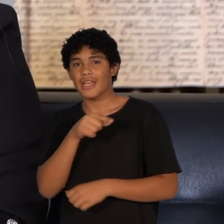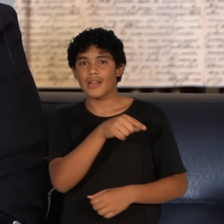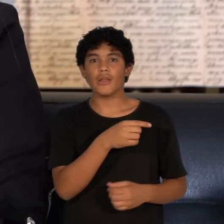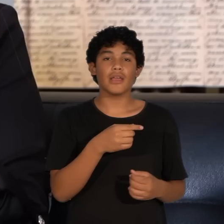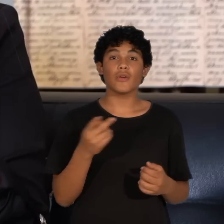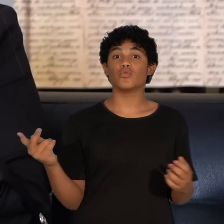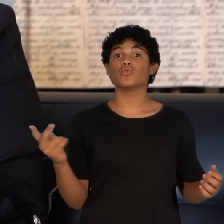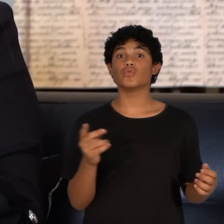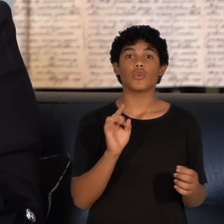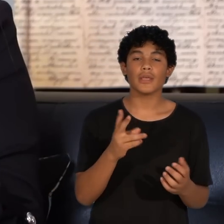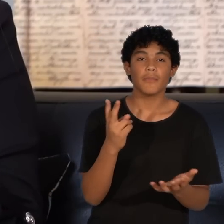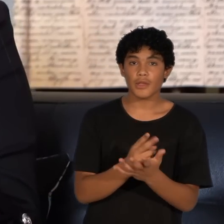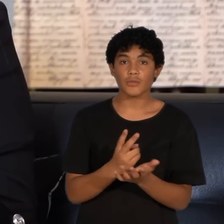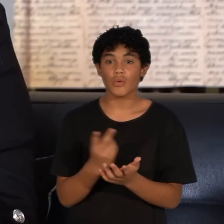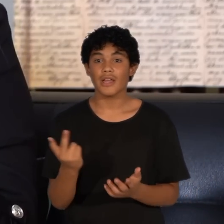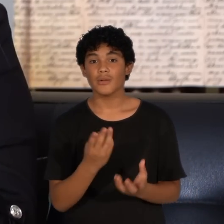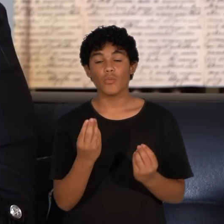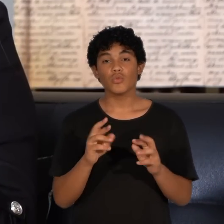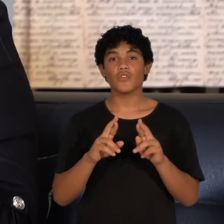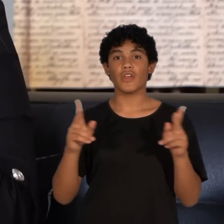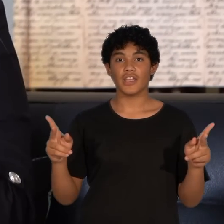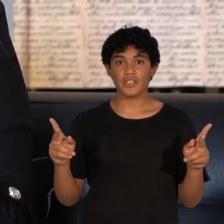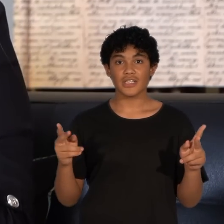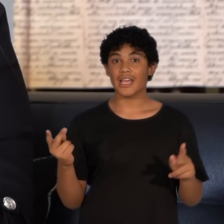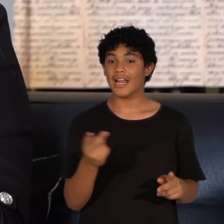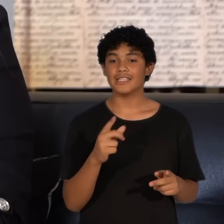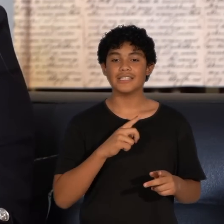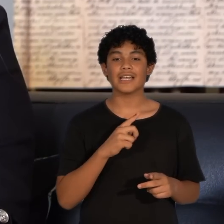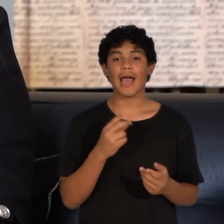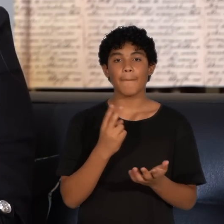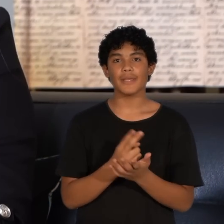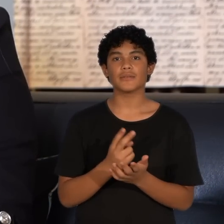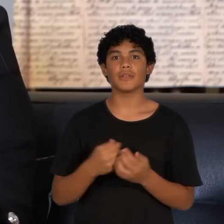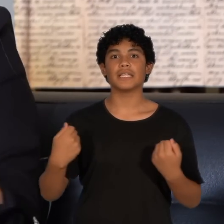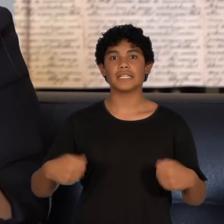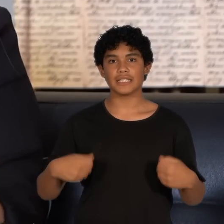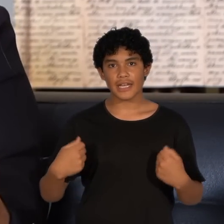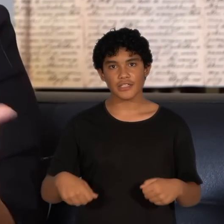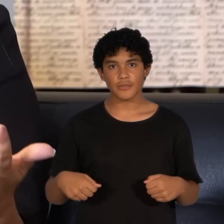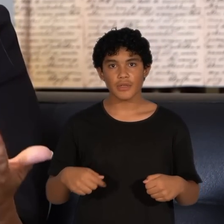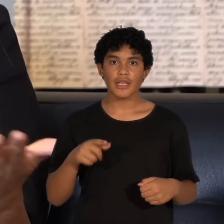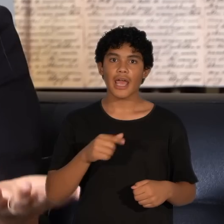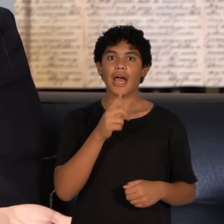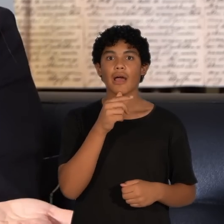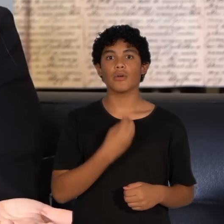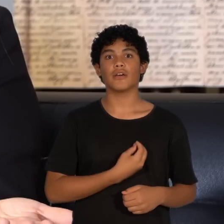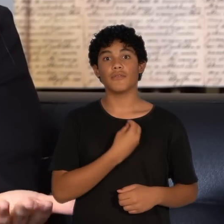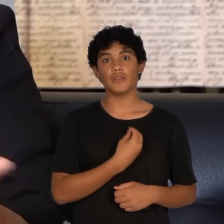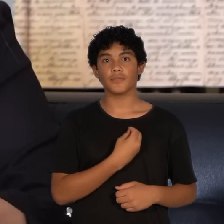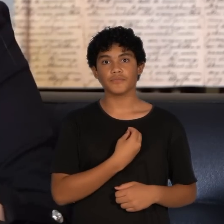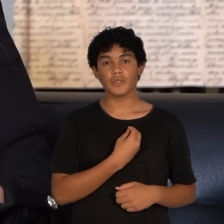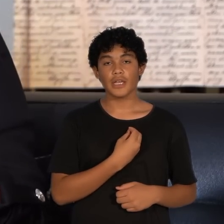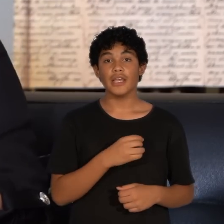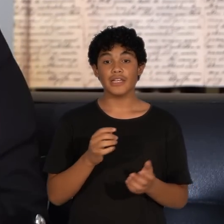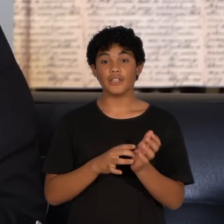etc. Ambos tinham a mesma necessidade. E ambos são abordados por Jesus com essa metodologia, essa estratégia